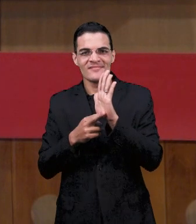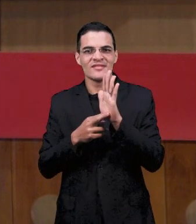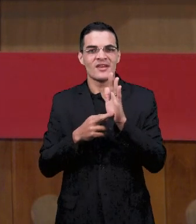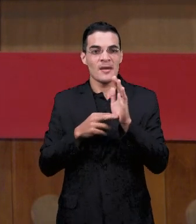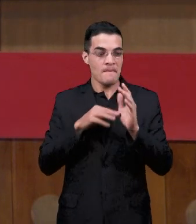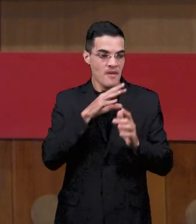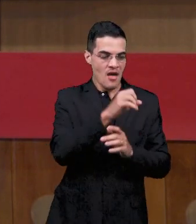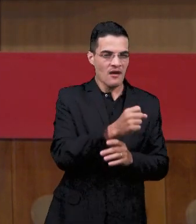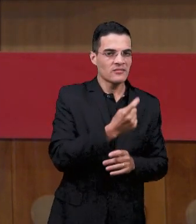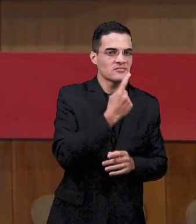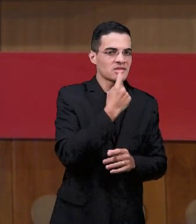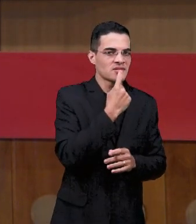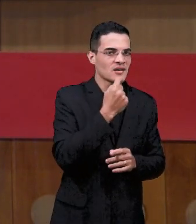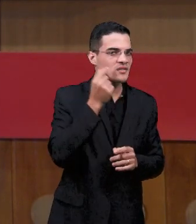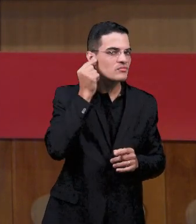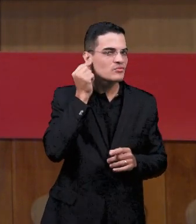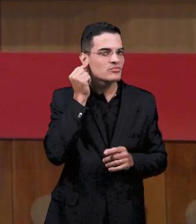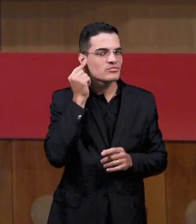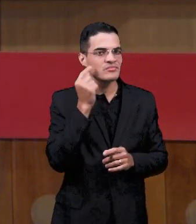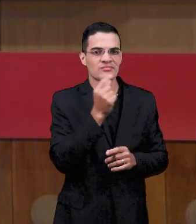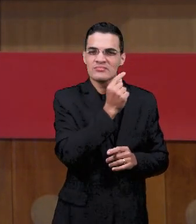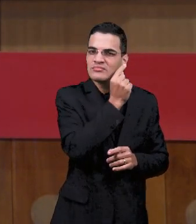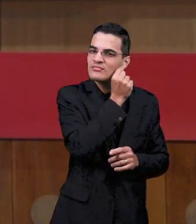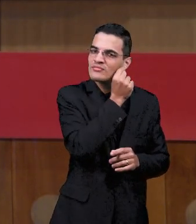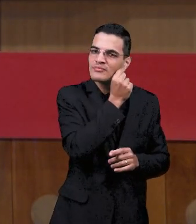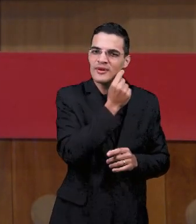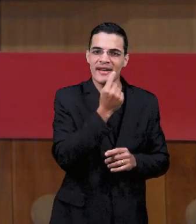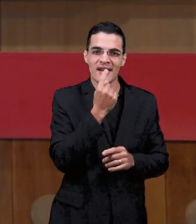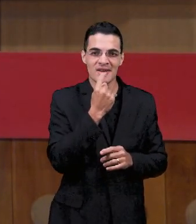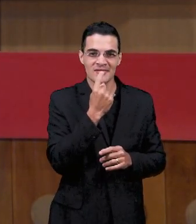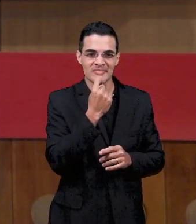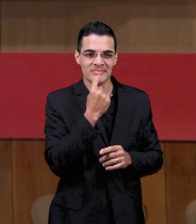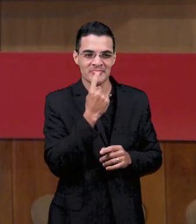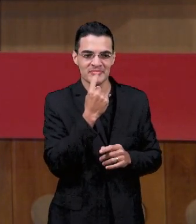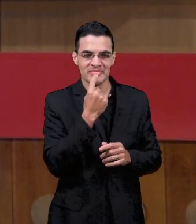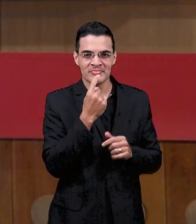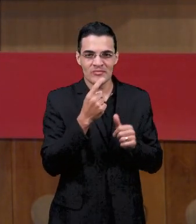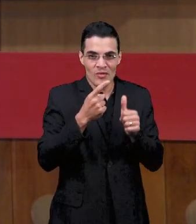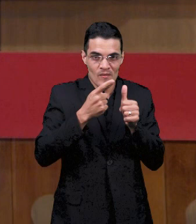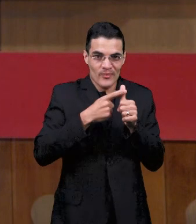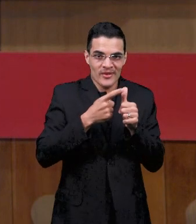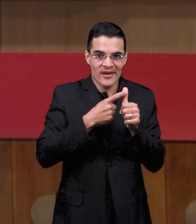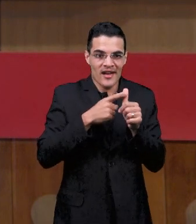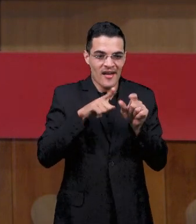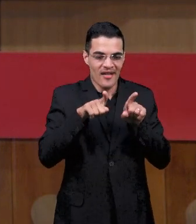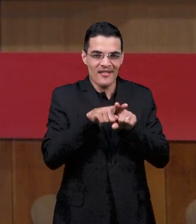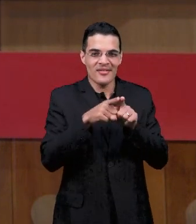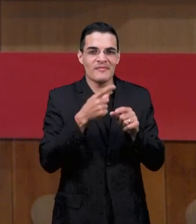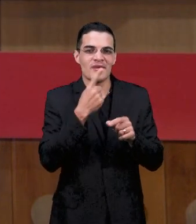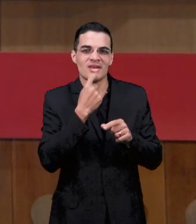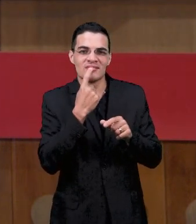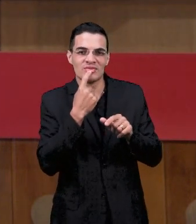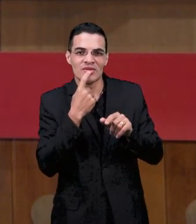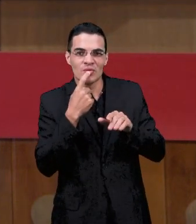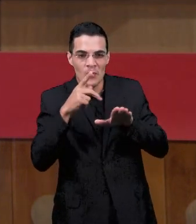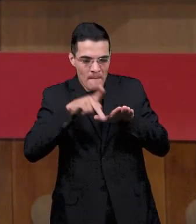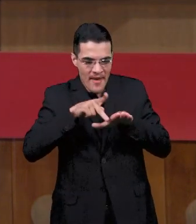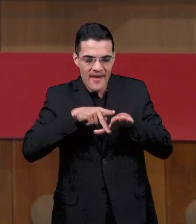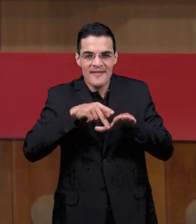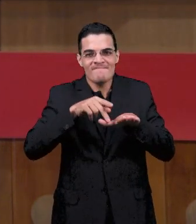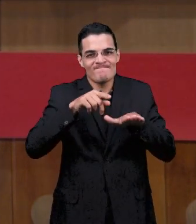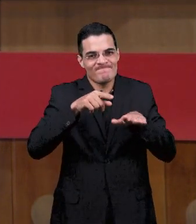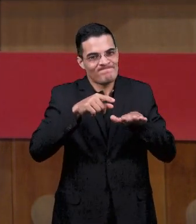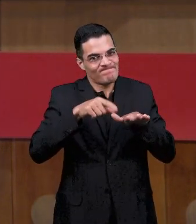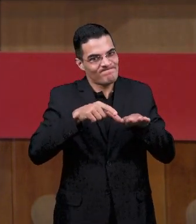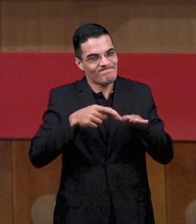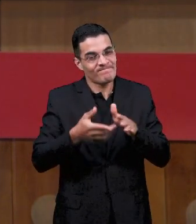É o clamor para que a apostasia não entre pelos nossos ouvidos, mas que o nosso coração seja preservado para a